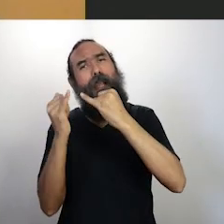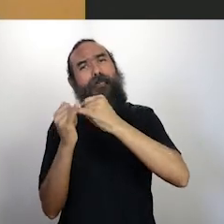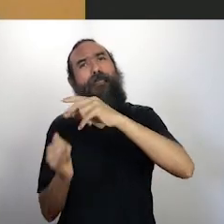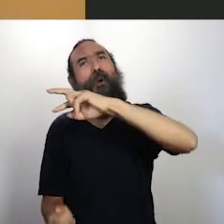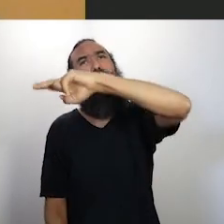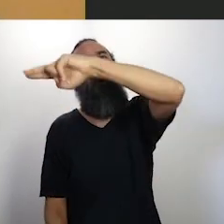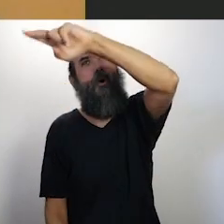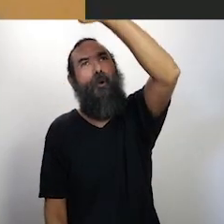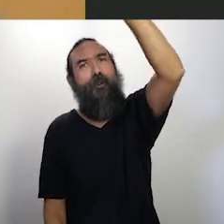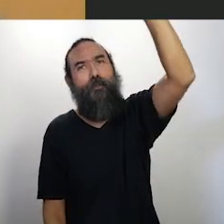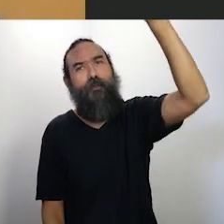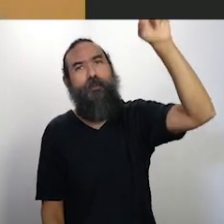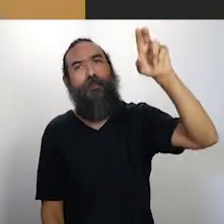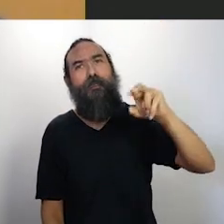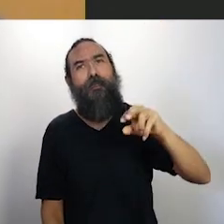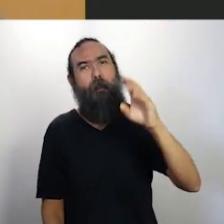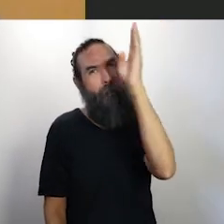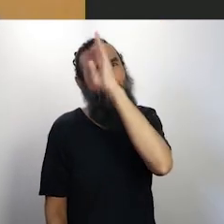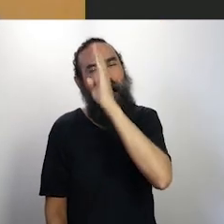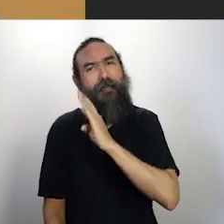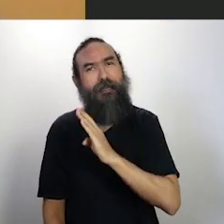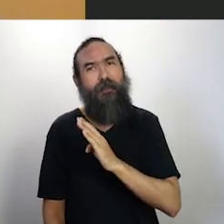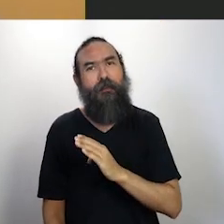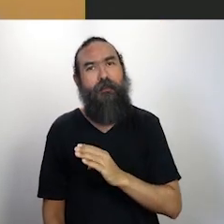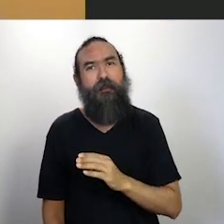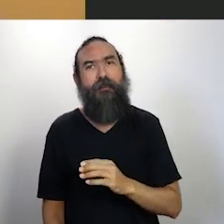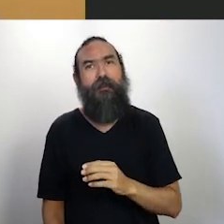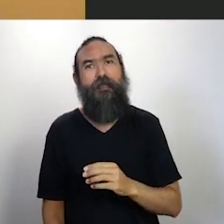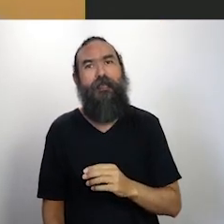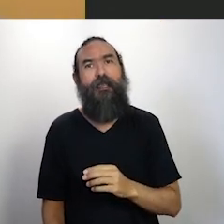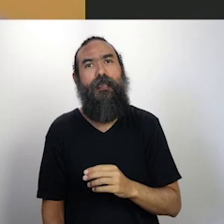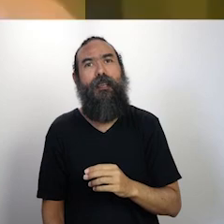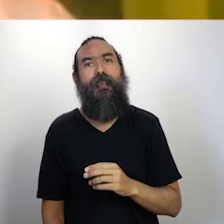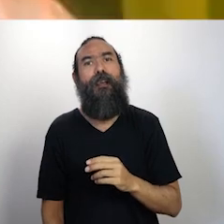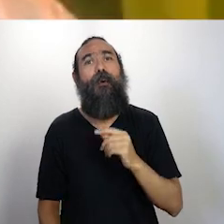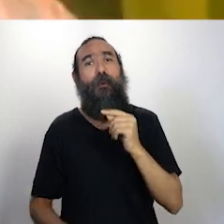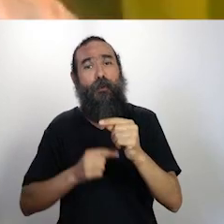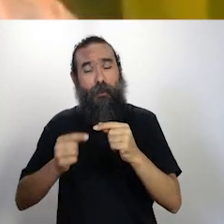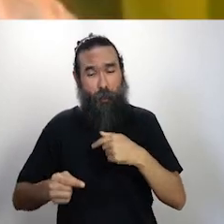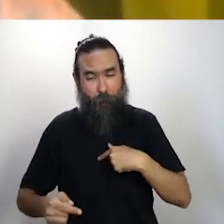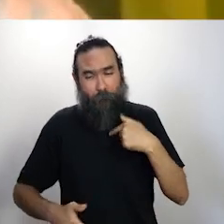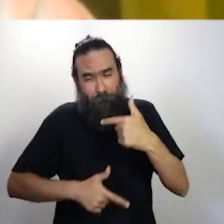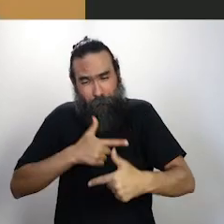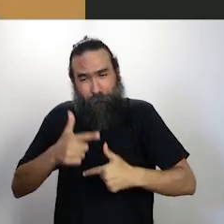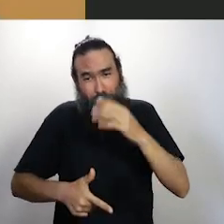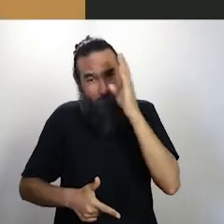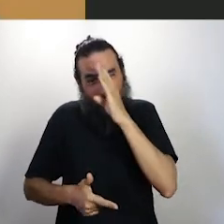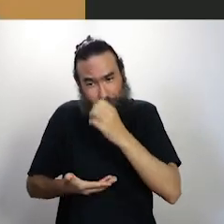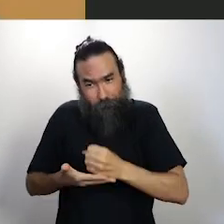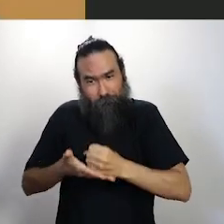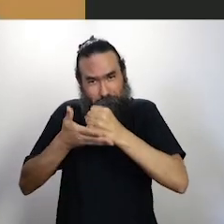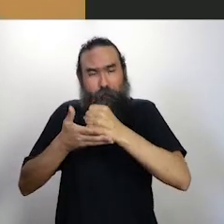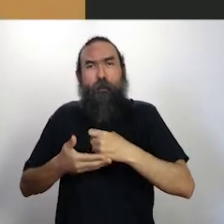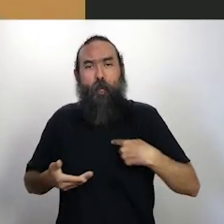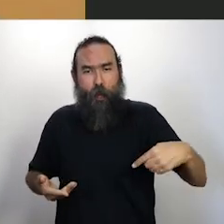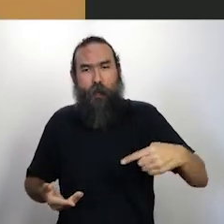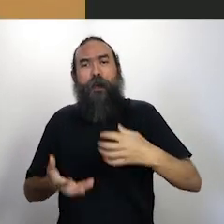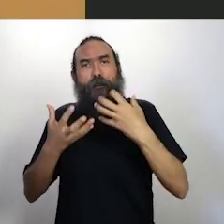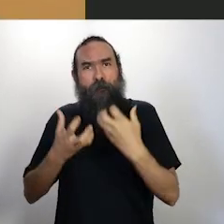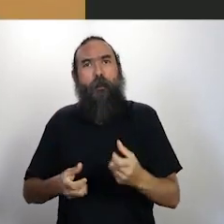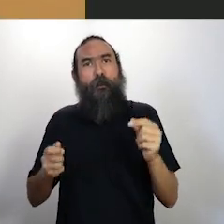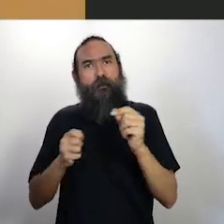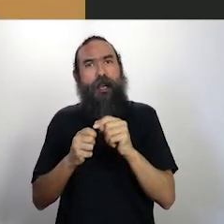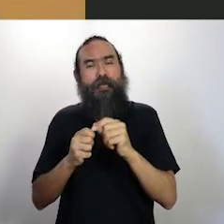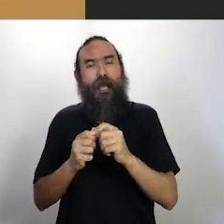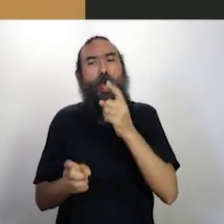descendo as chapadas vamos fazer um dia desse quando conseguirmos redemocratizar o país completamente vamos fazer esse